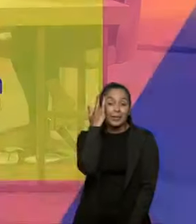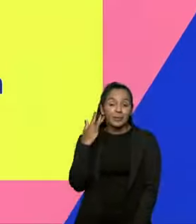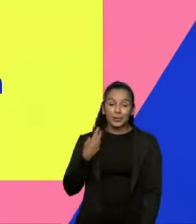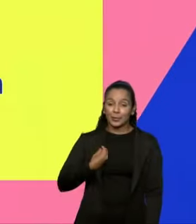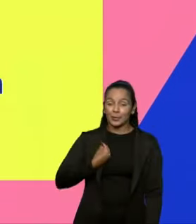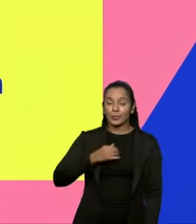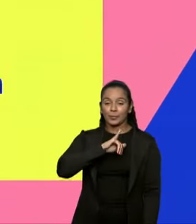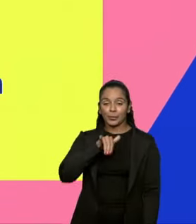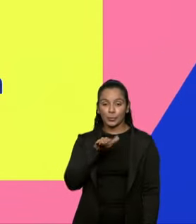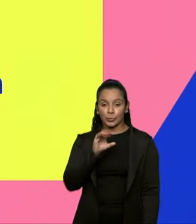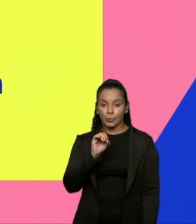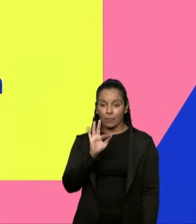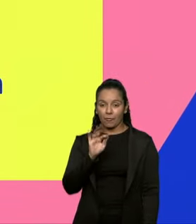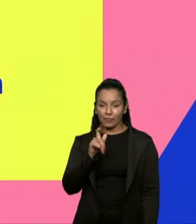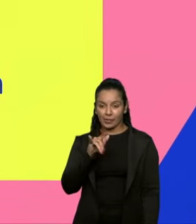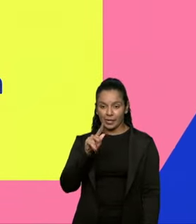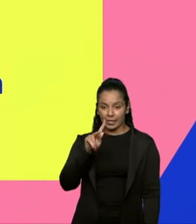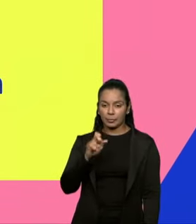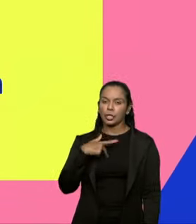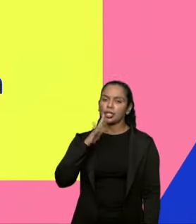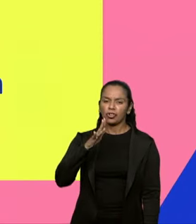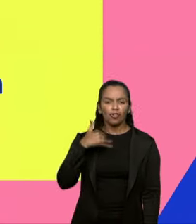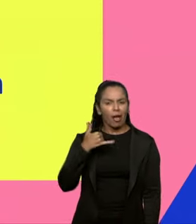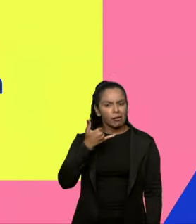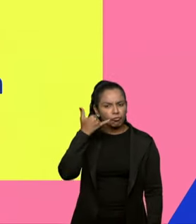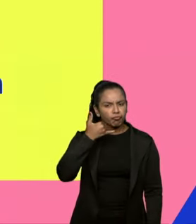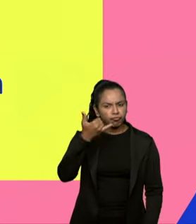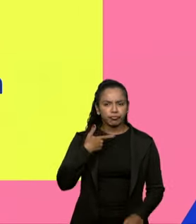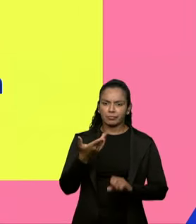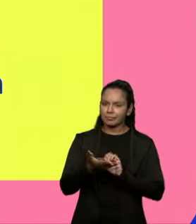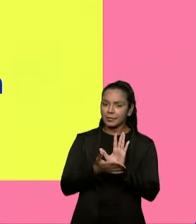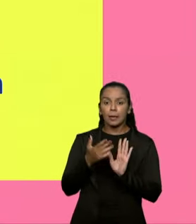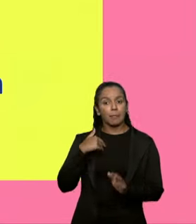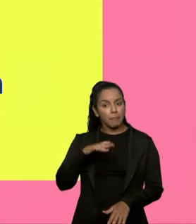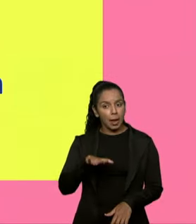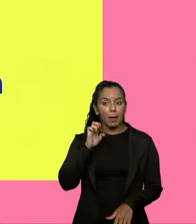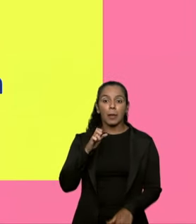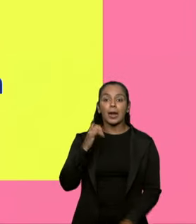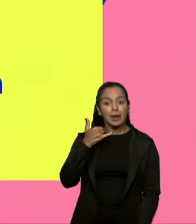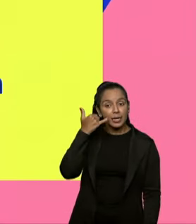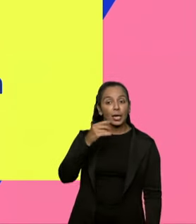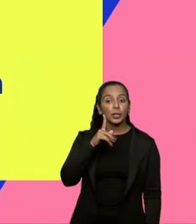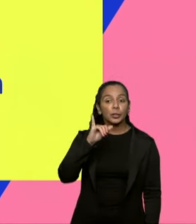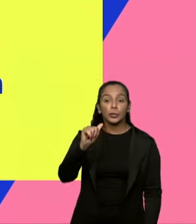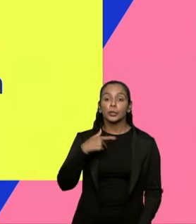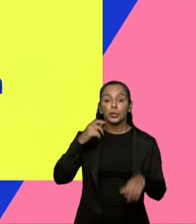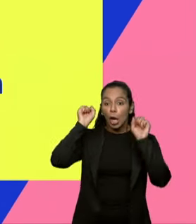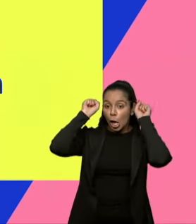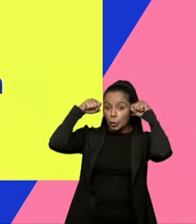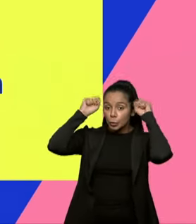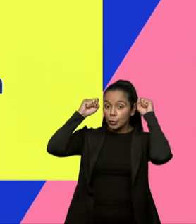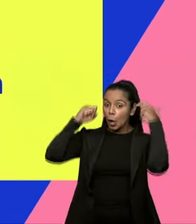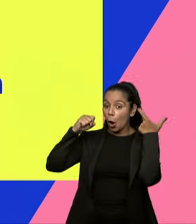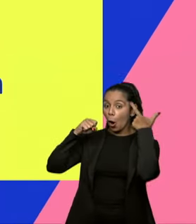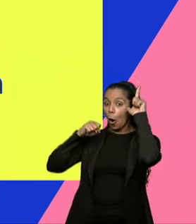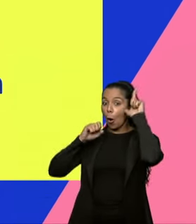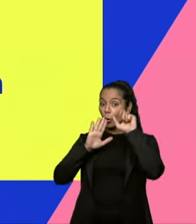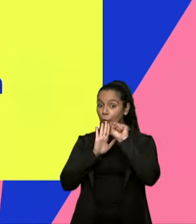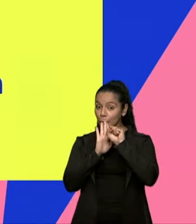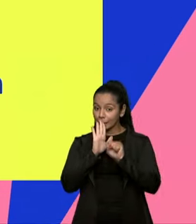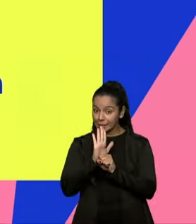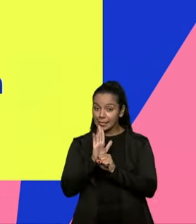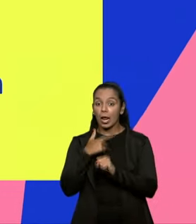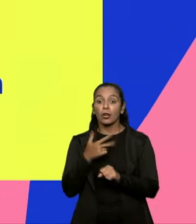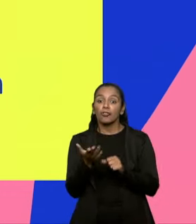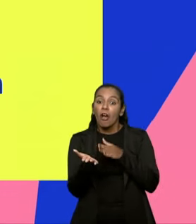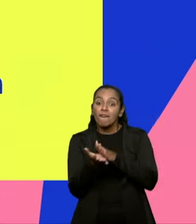João Felipe Toledo. Olha, já liguei várias vezes. Fiz minha mãe ligar no dia que a Xuxa Meneghel foi lá no outro século. Já até passei